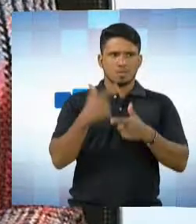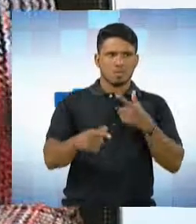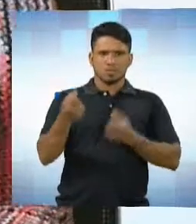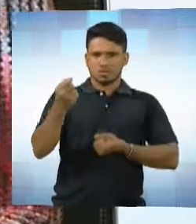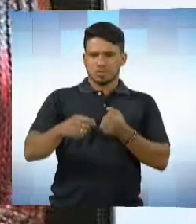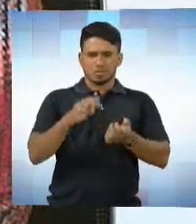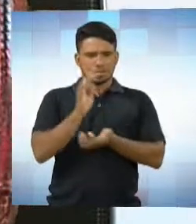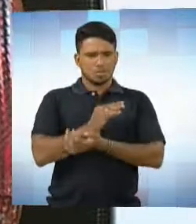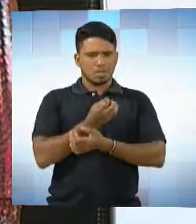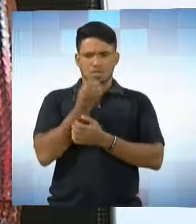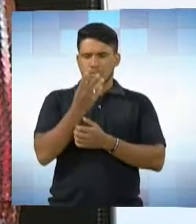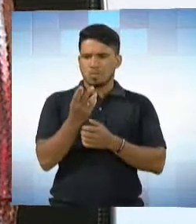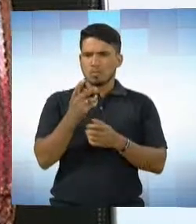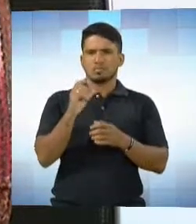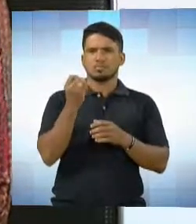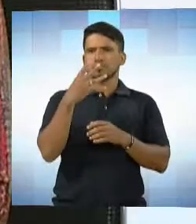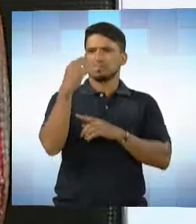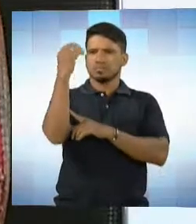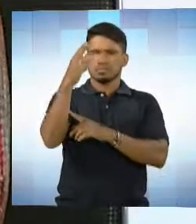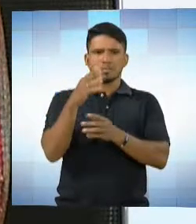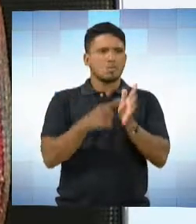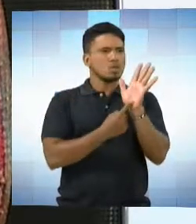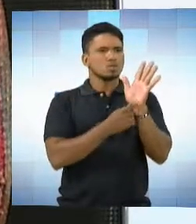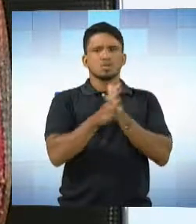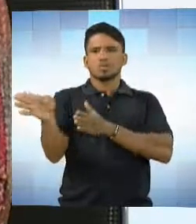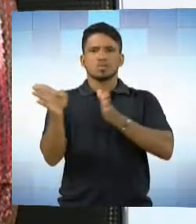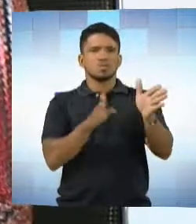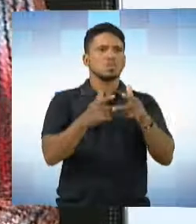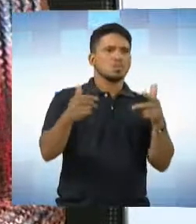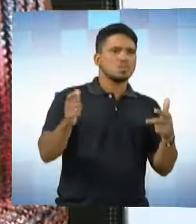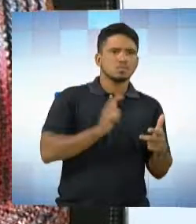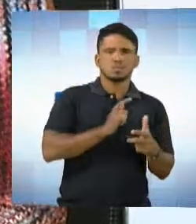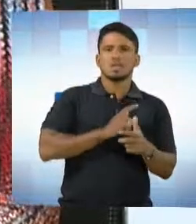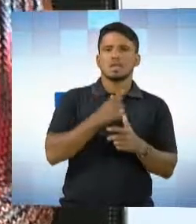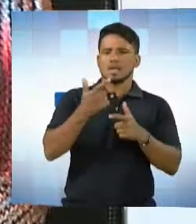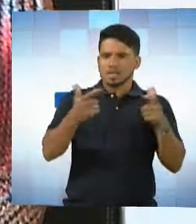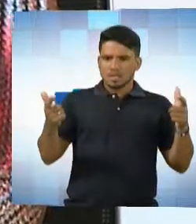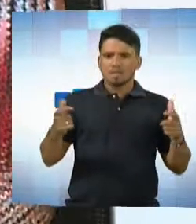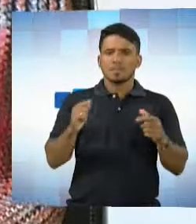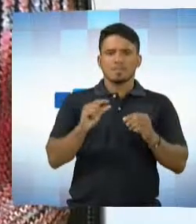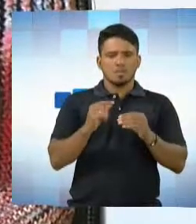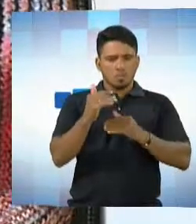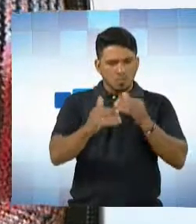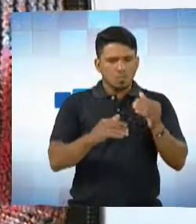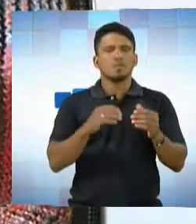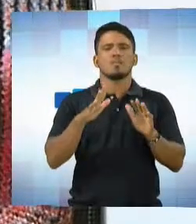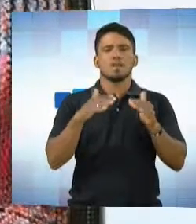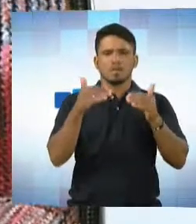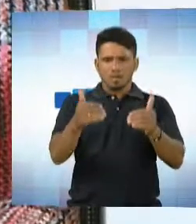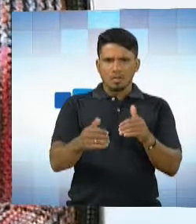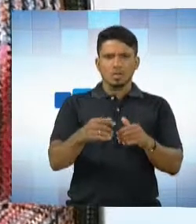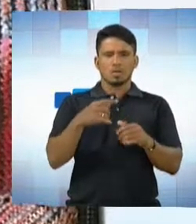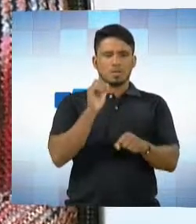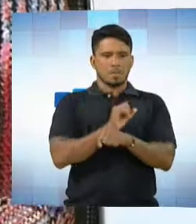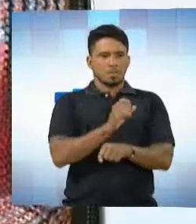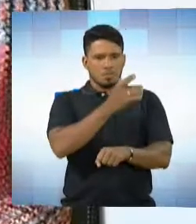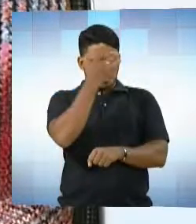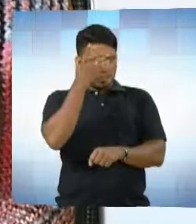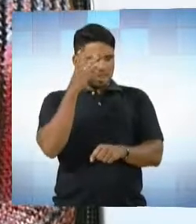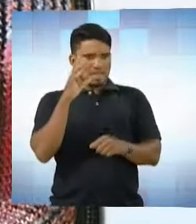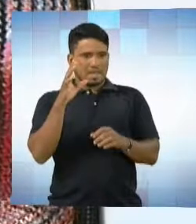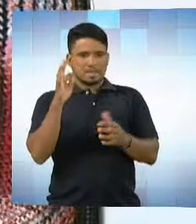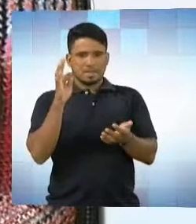dirigir em Teresina, porque é muito bem sinalizada. É uma cidade que está crescendo e tem que ser assim mesmo, gradativo. Você não pode esperar de um gestor que